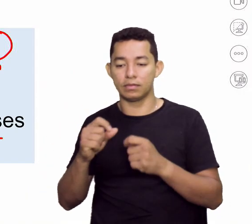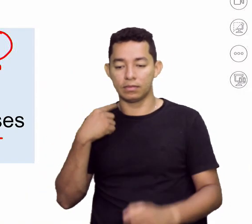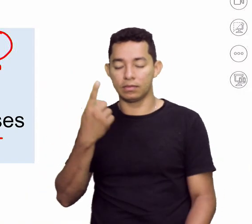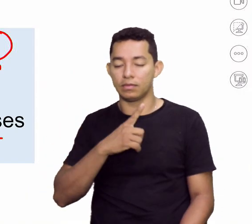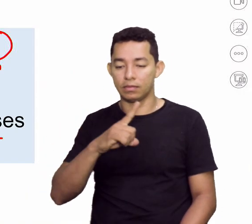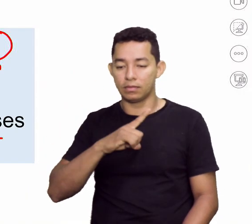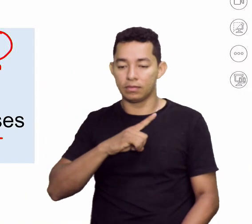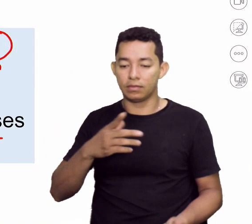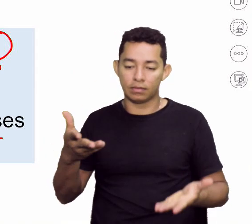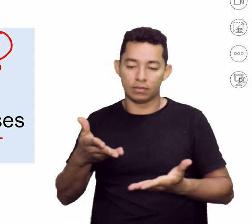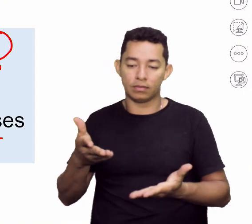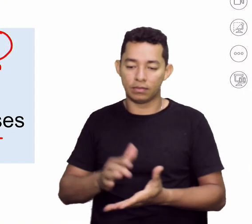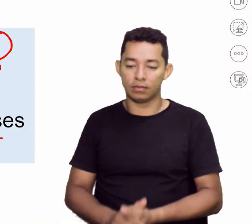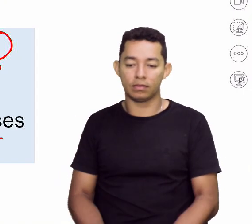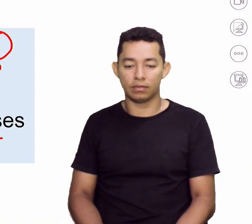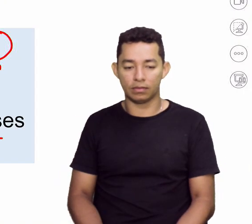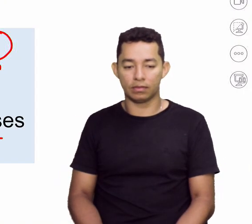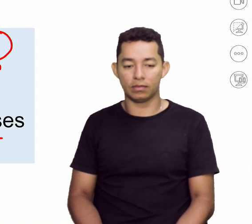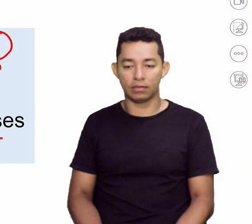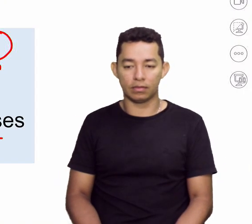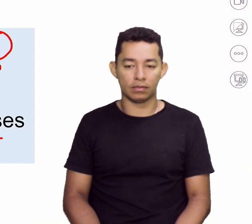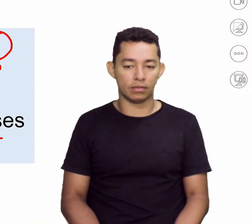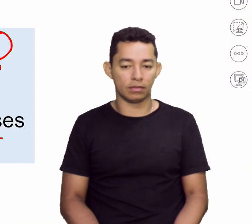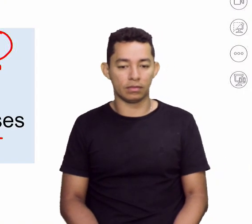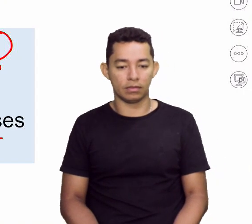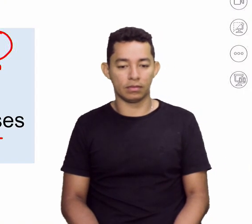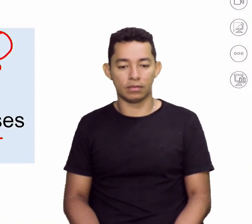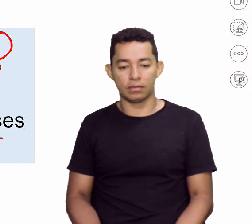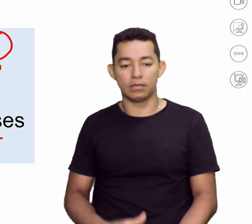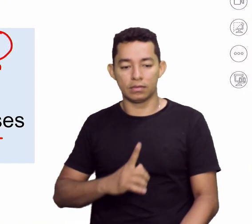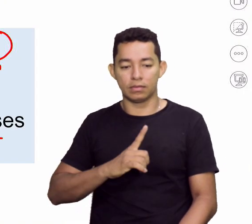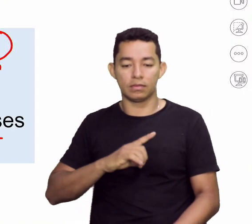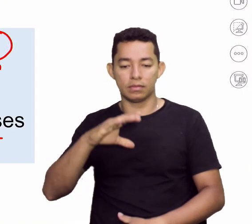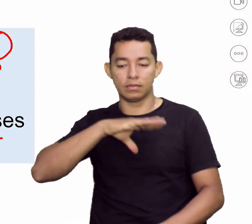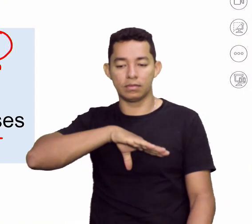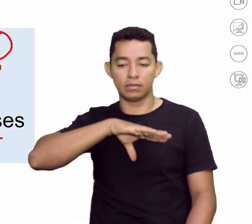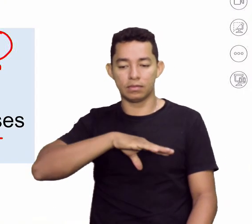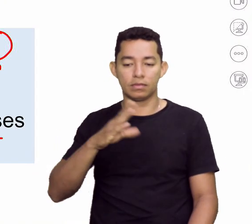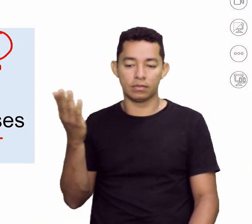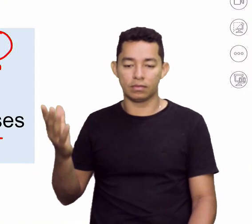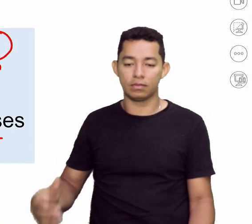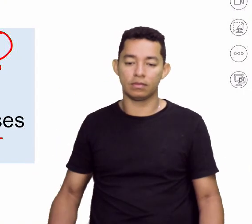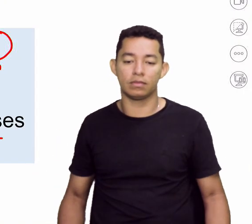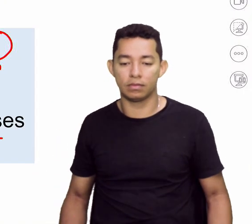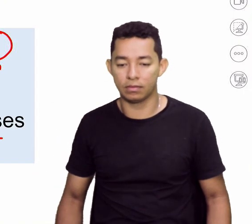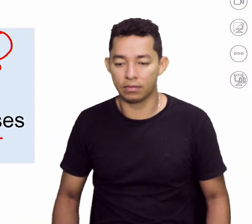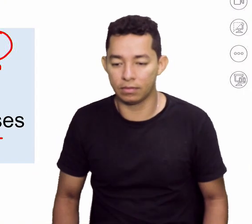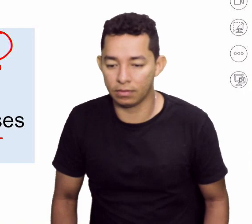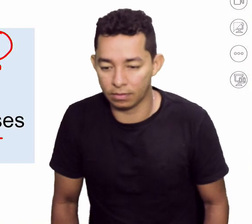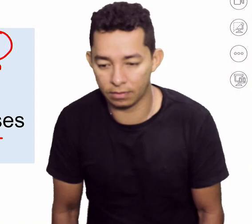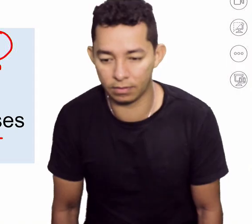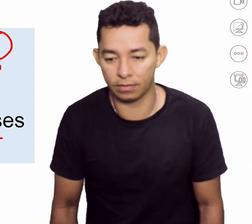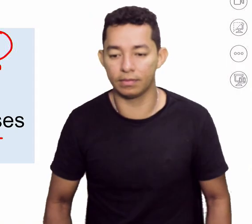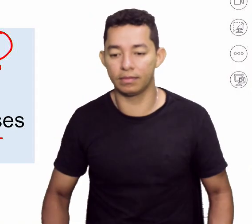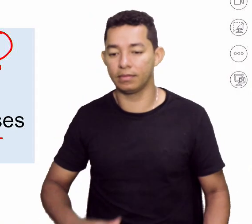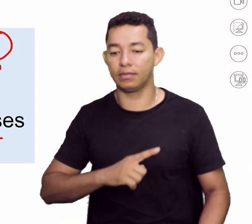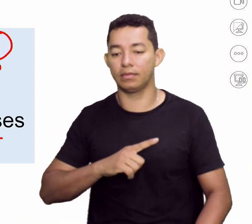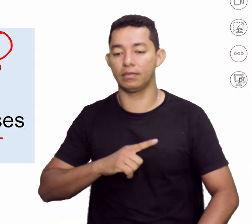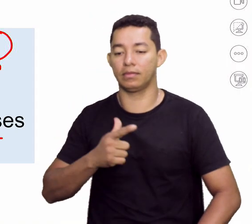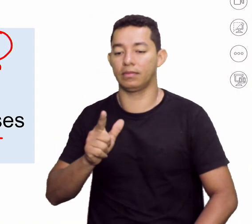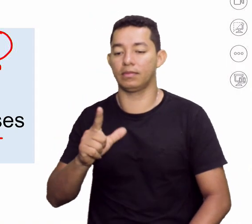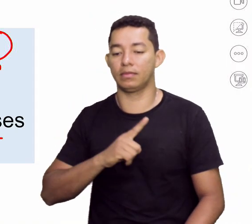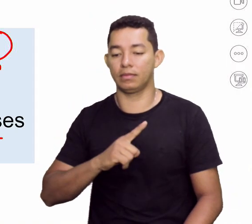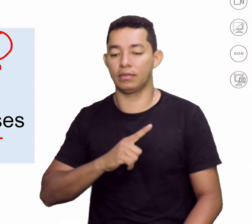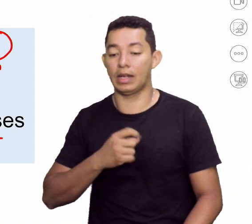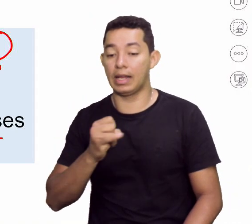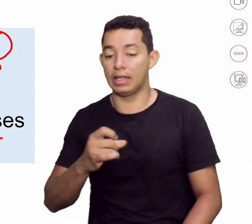tem hoje, né? Aqui está escrito em português. Se fosse em outro idioma, seria outro som.